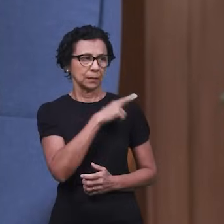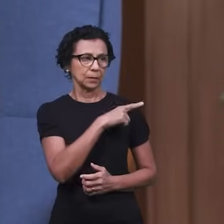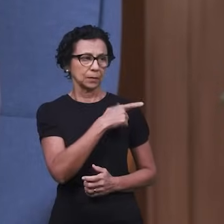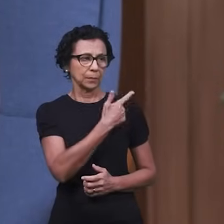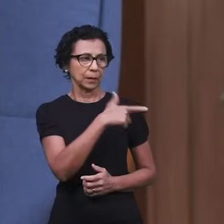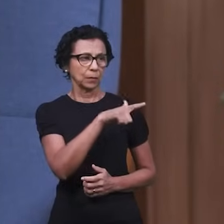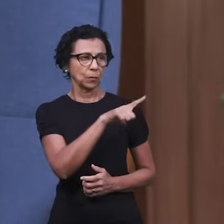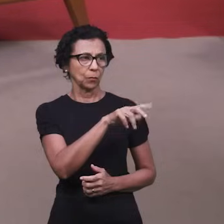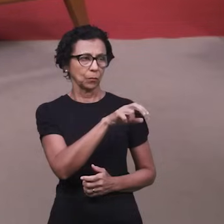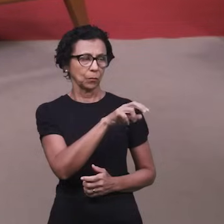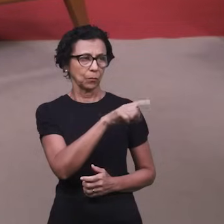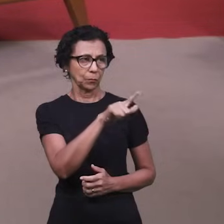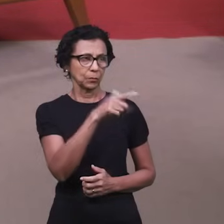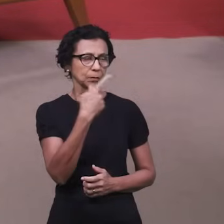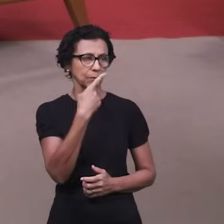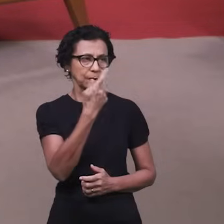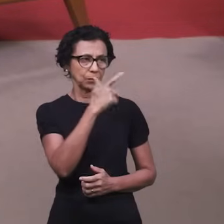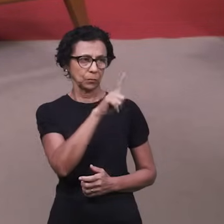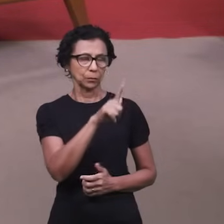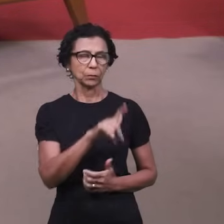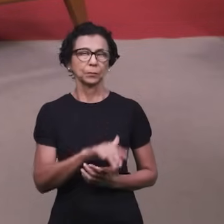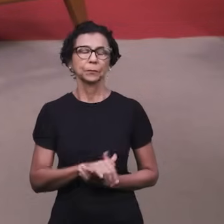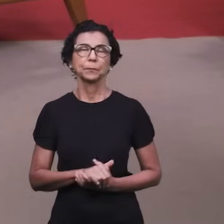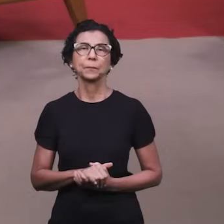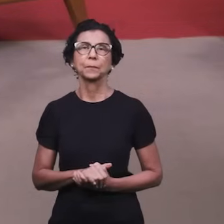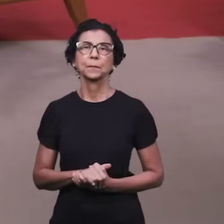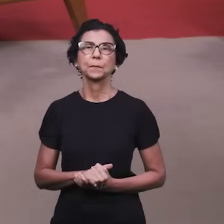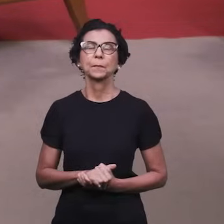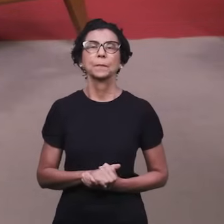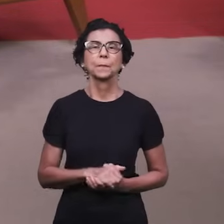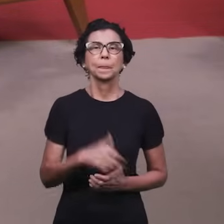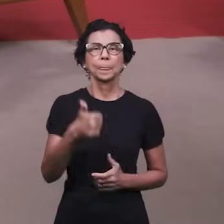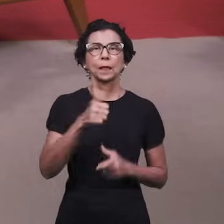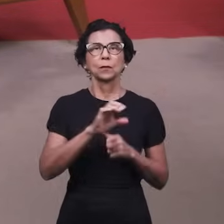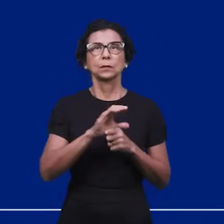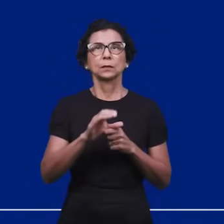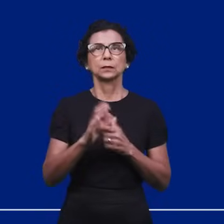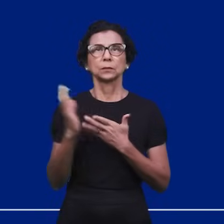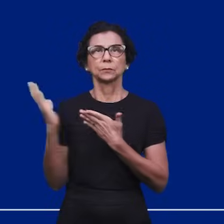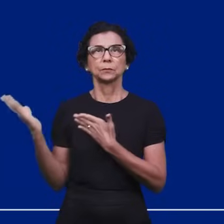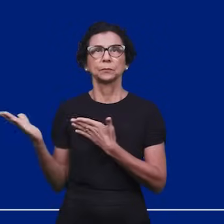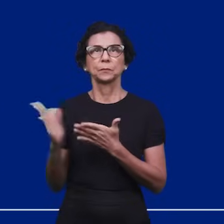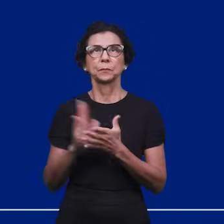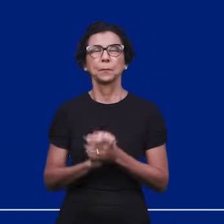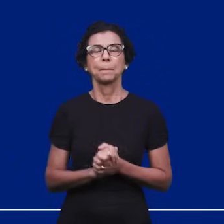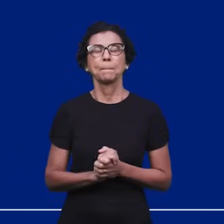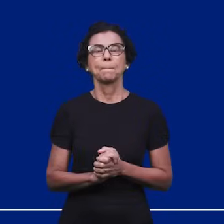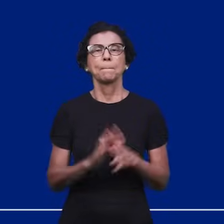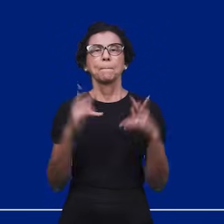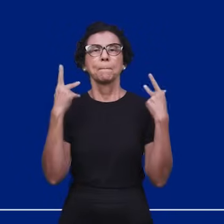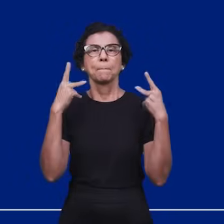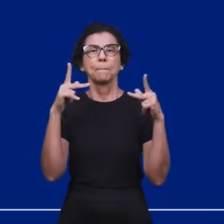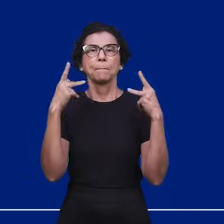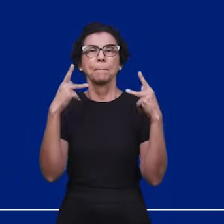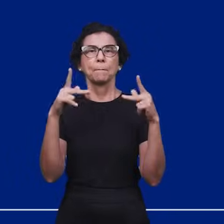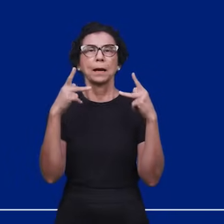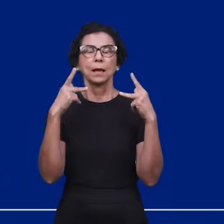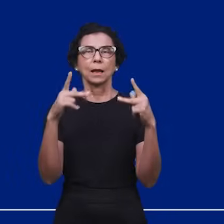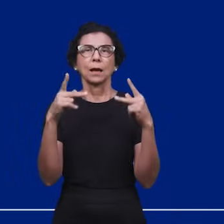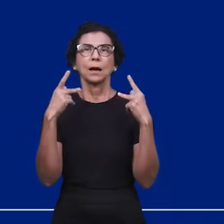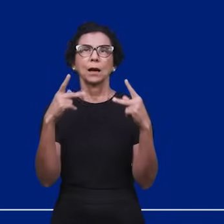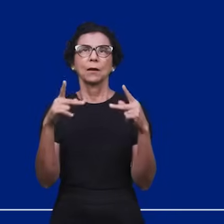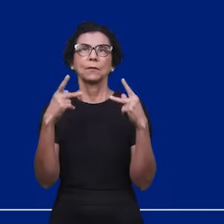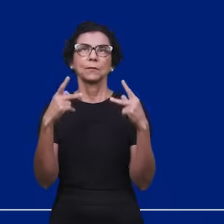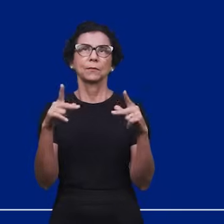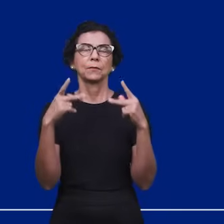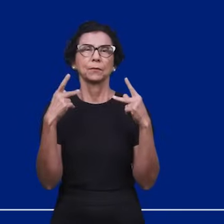outro perfumada de mirra. Certo. 1 Coríntios 10:4 diz assim: a minha palavra e a minha pregação não